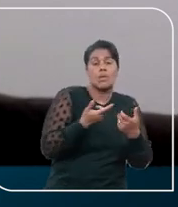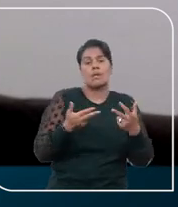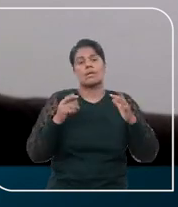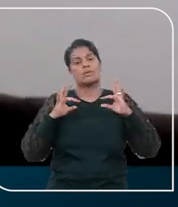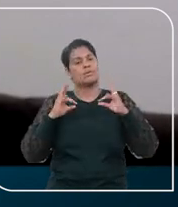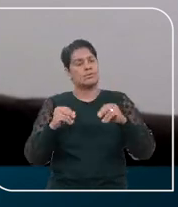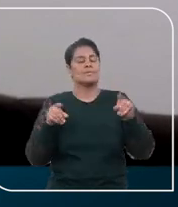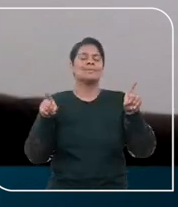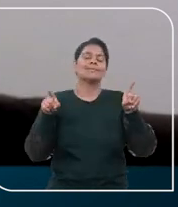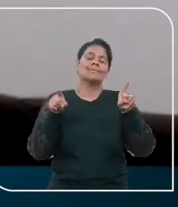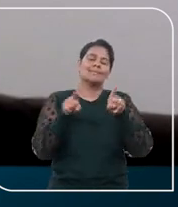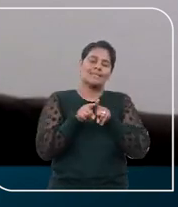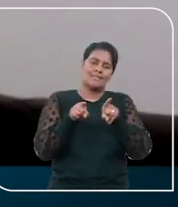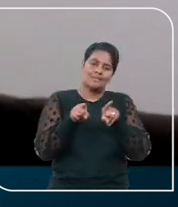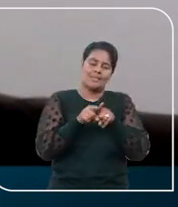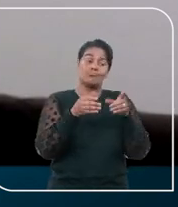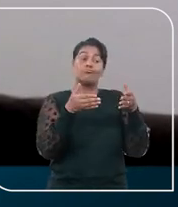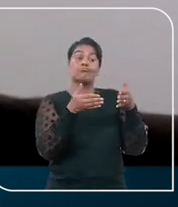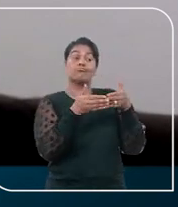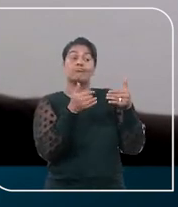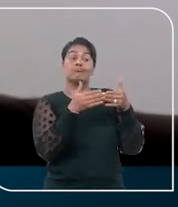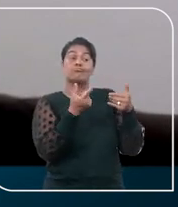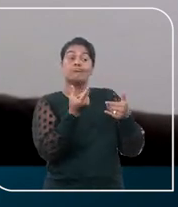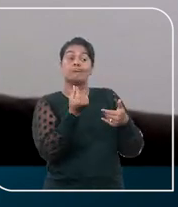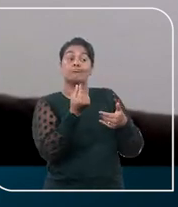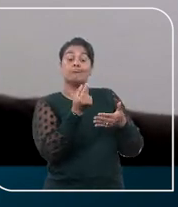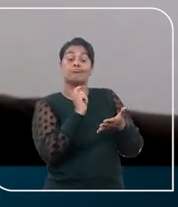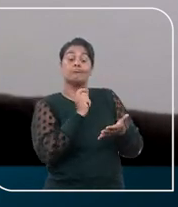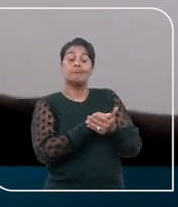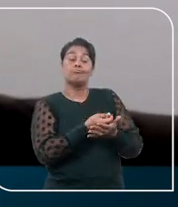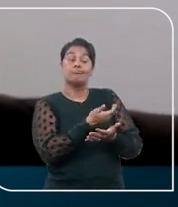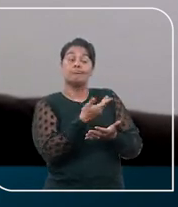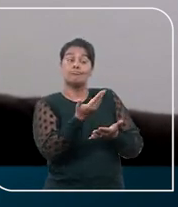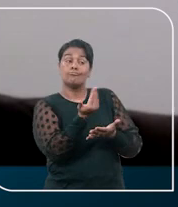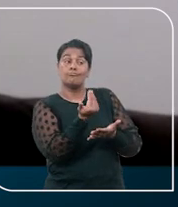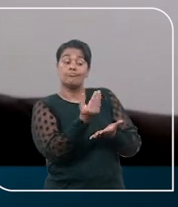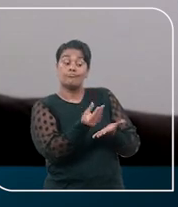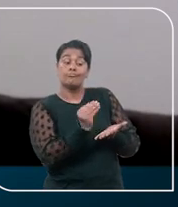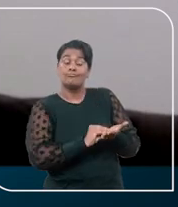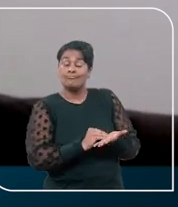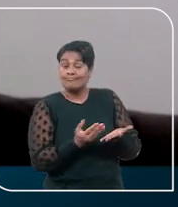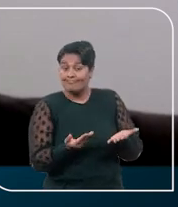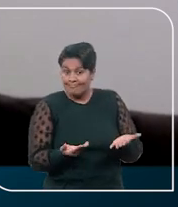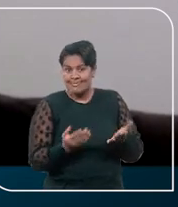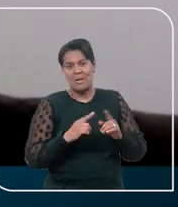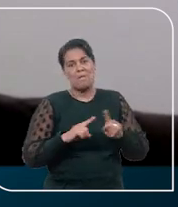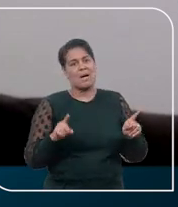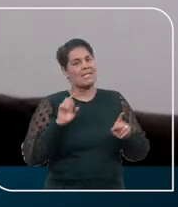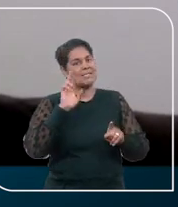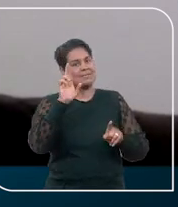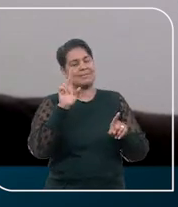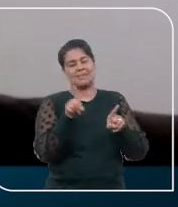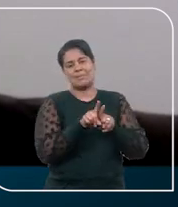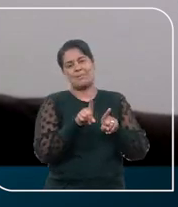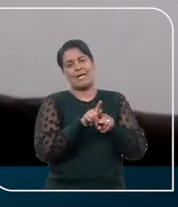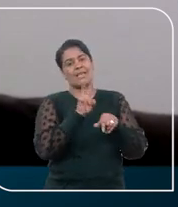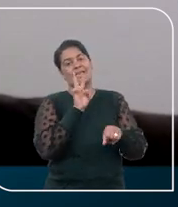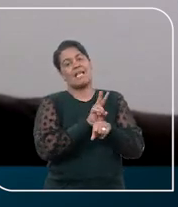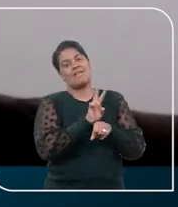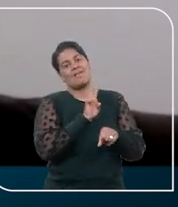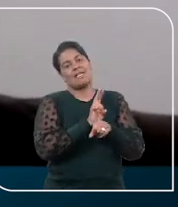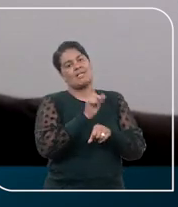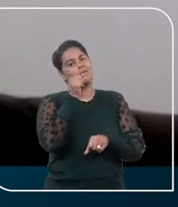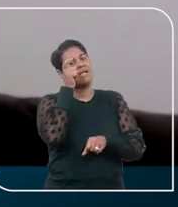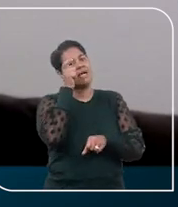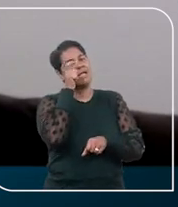de dúvida, cobrança da cota condominial, mas sempre, então, na defesa dos interesses coletivos. E sim,